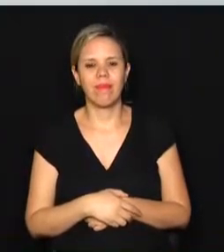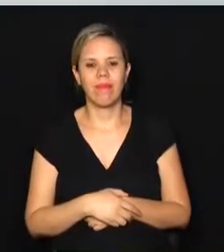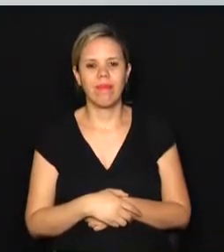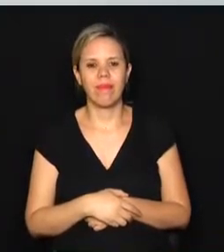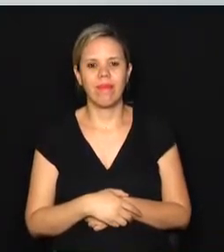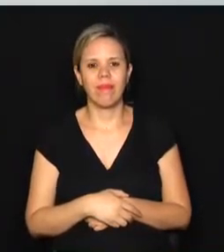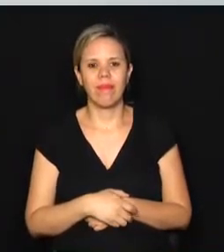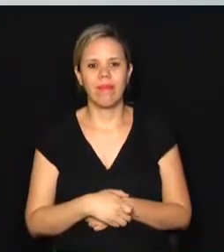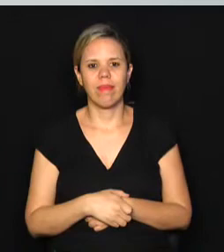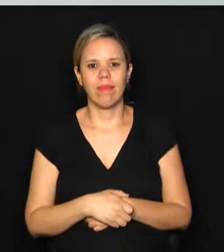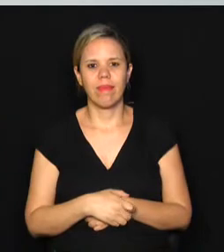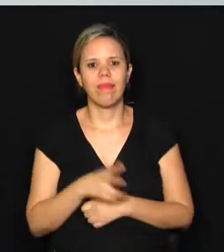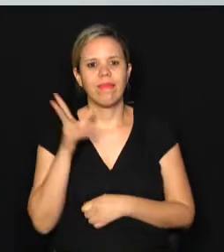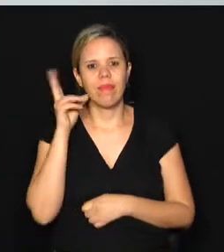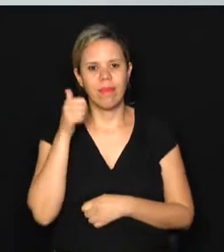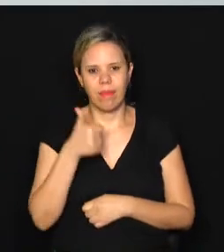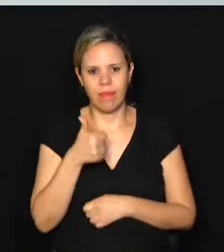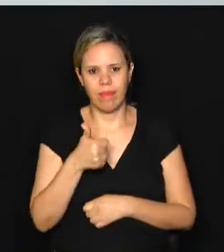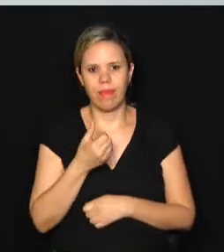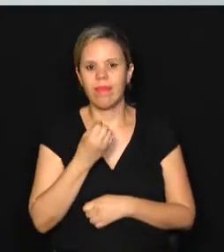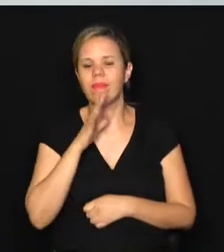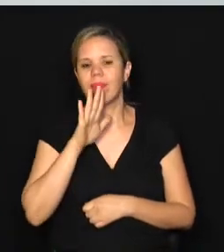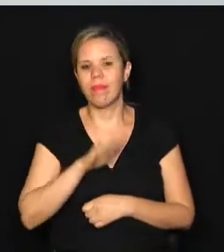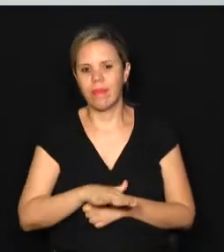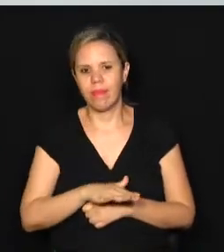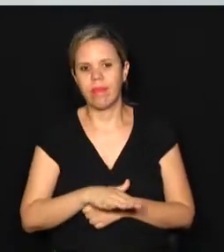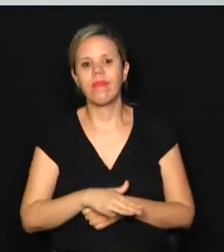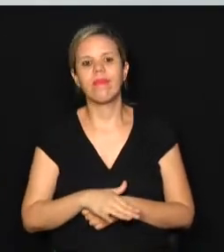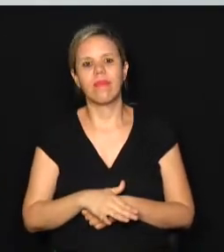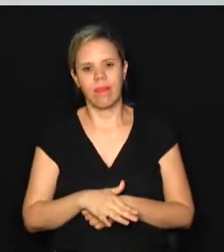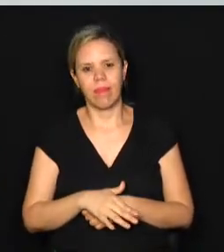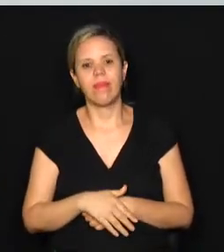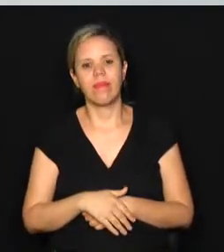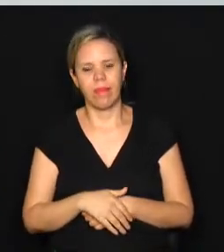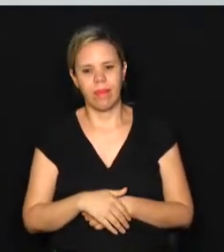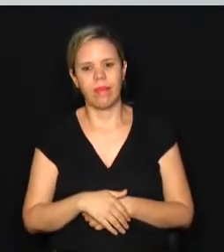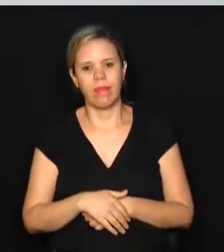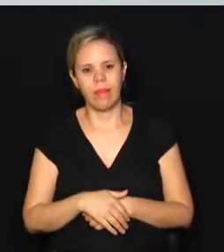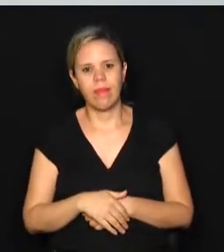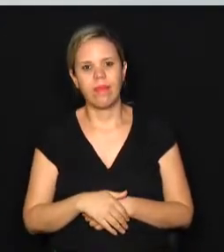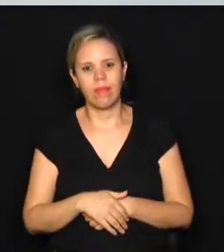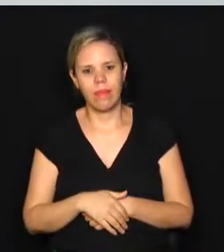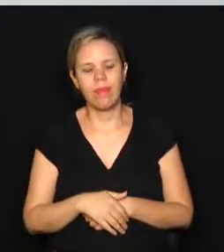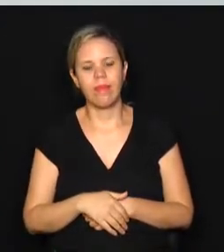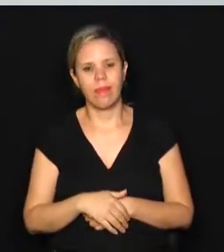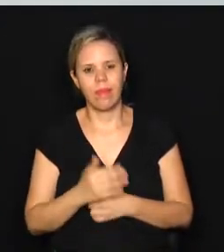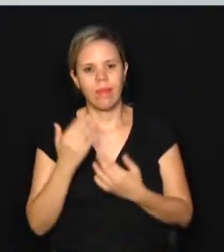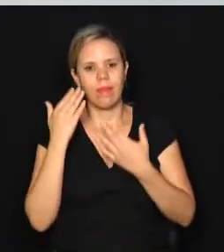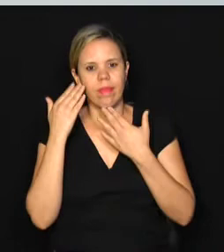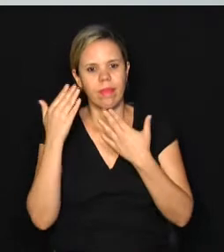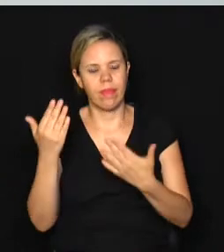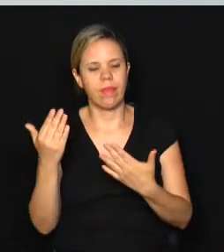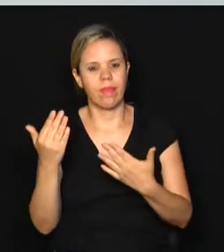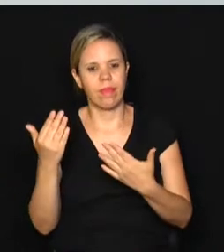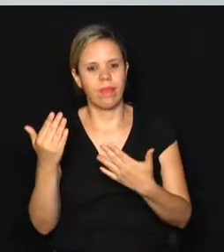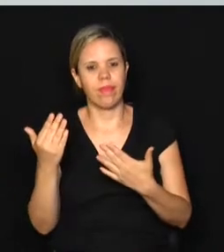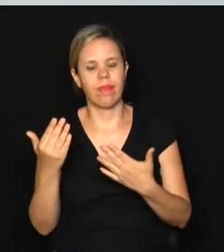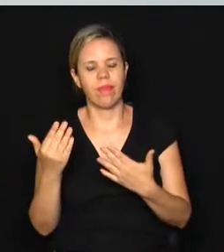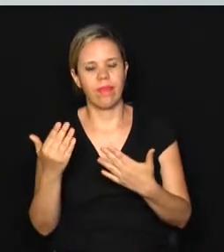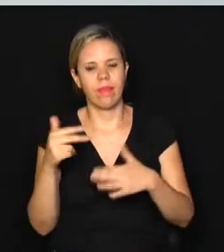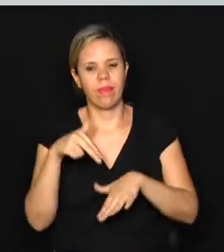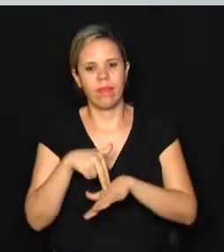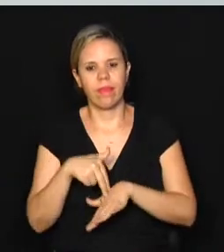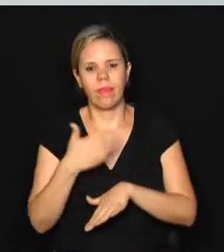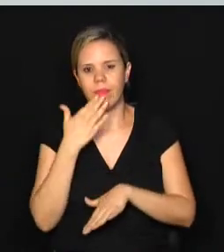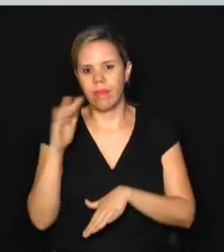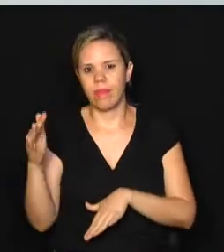Está me ouvindo, Mariana? Boa tarde. Estamos te ouvindo. Você está com a palavra. Obrigado pela palavra. Prometo não